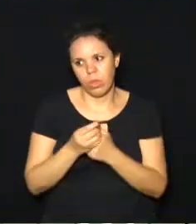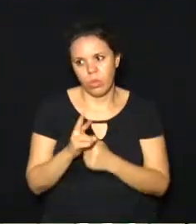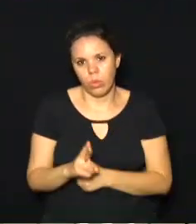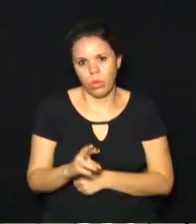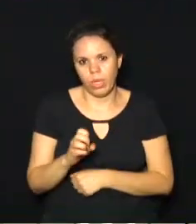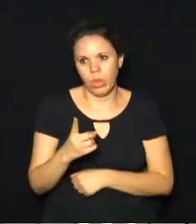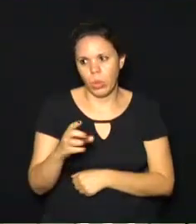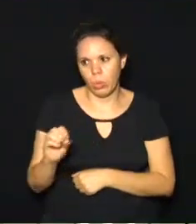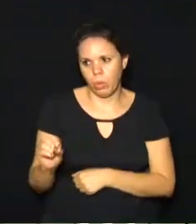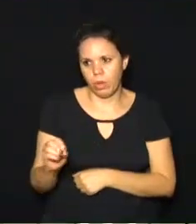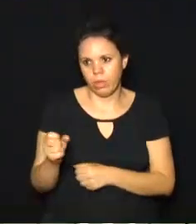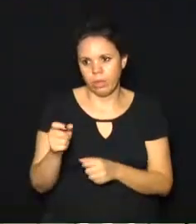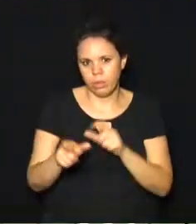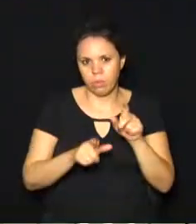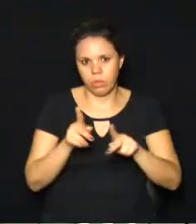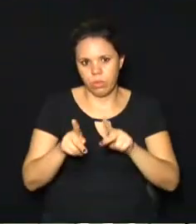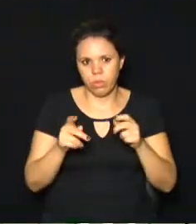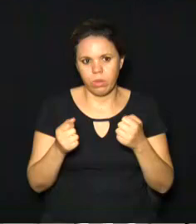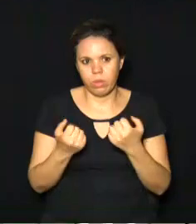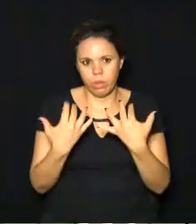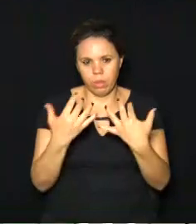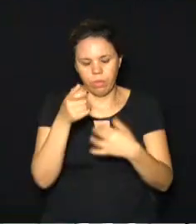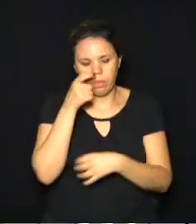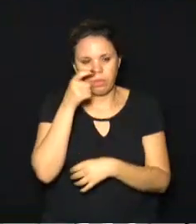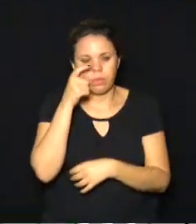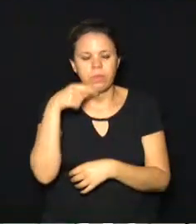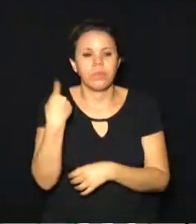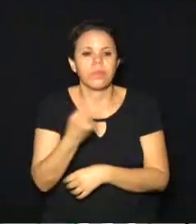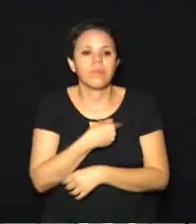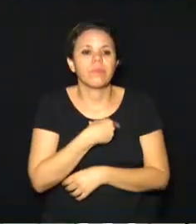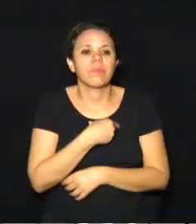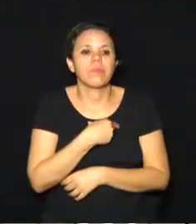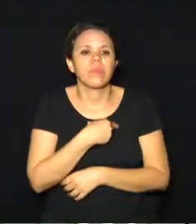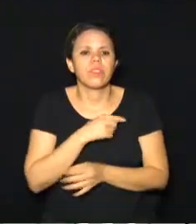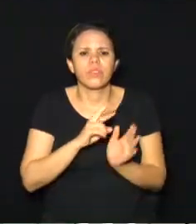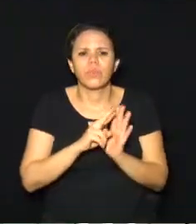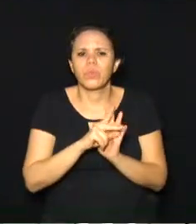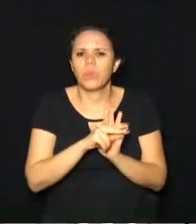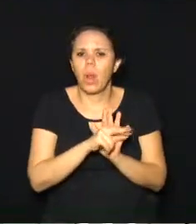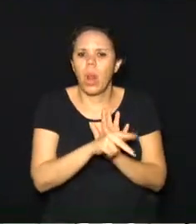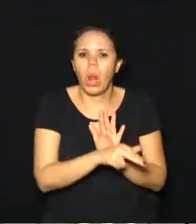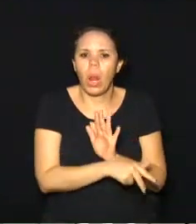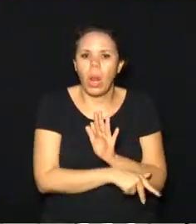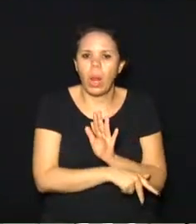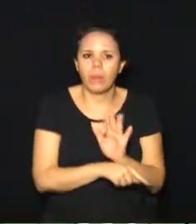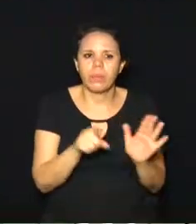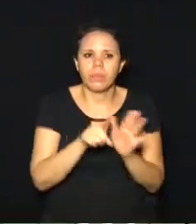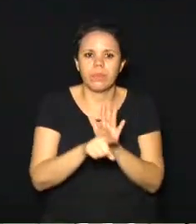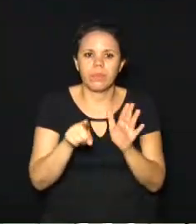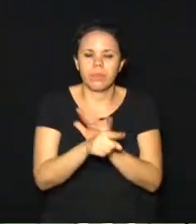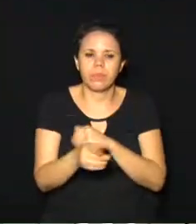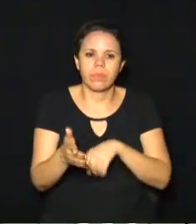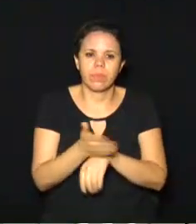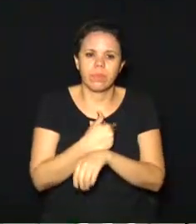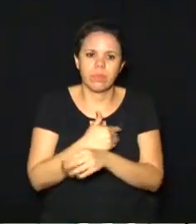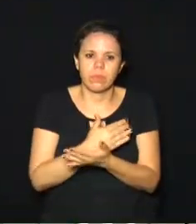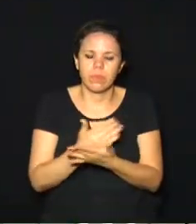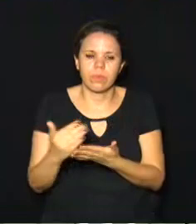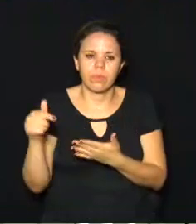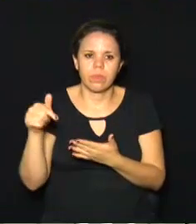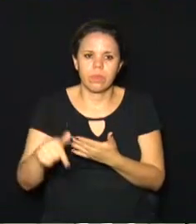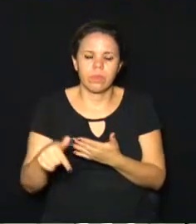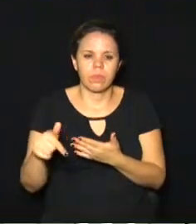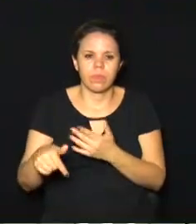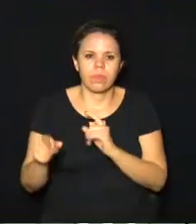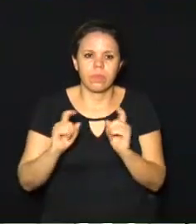os telespectadores que estão nos assistindo, nós recebemos diversas perguntas, inclusive antes do início do